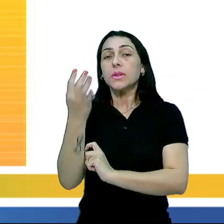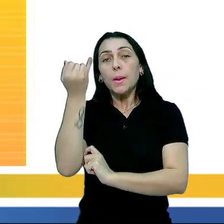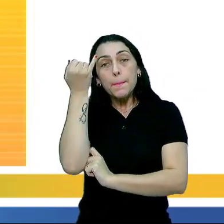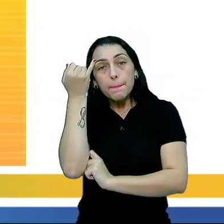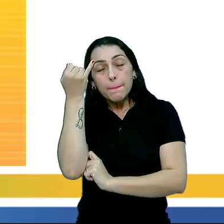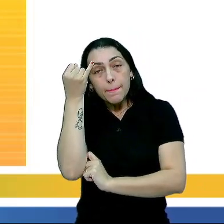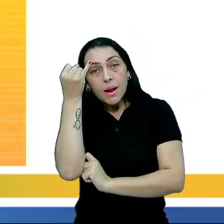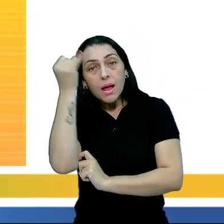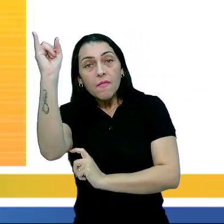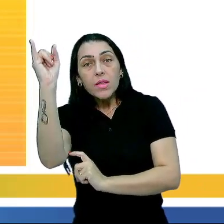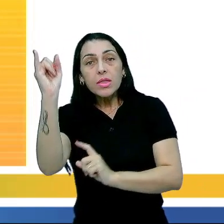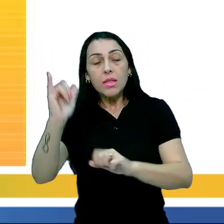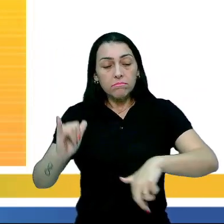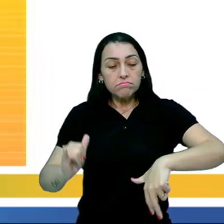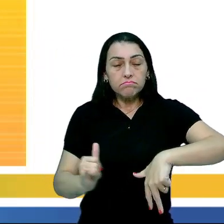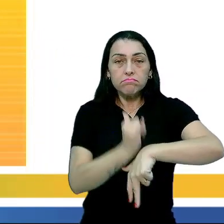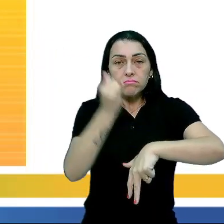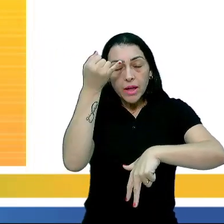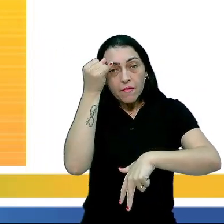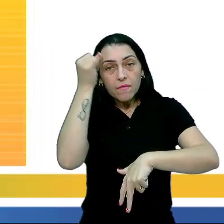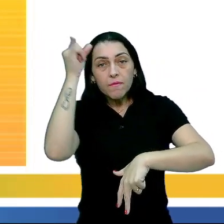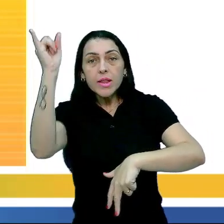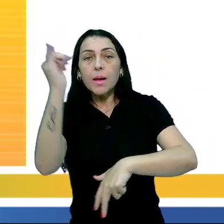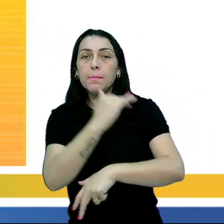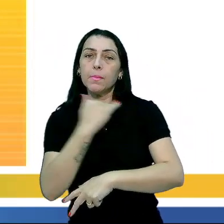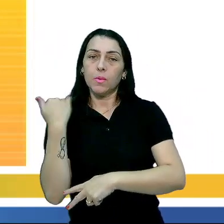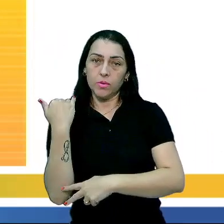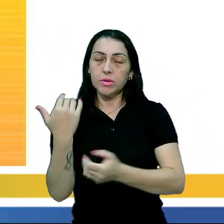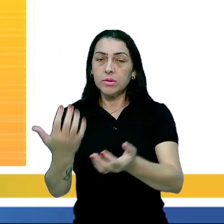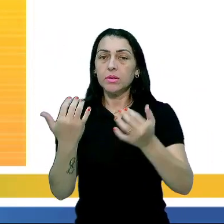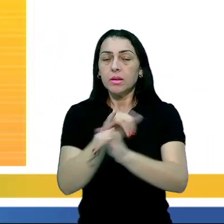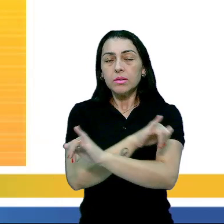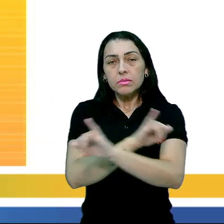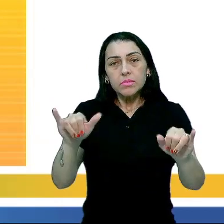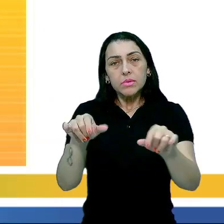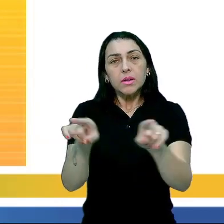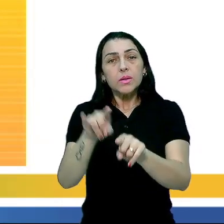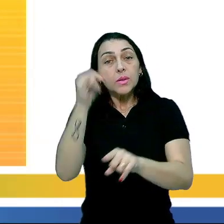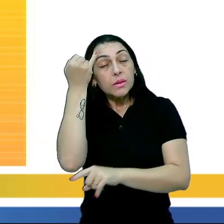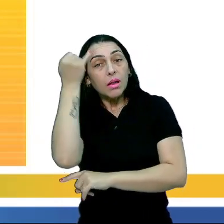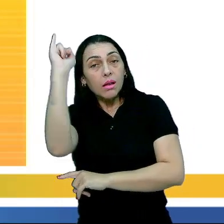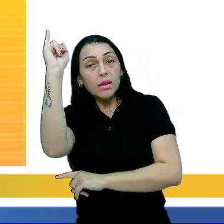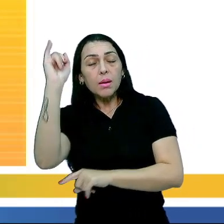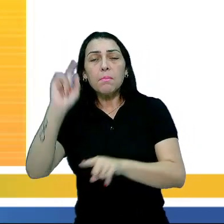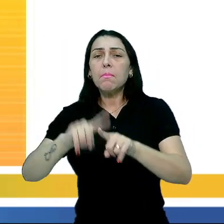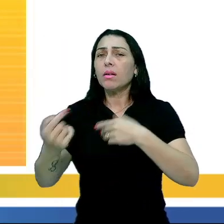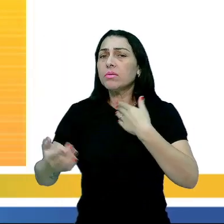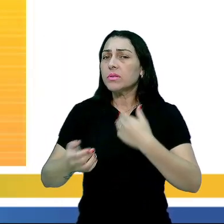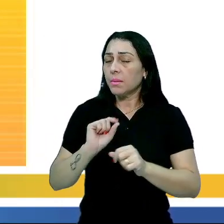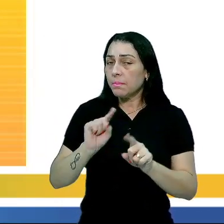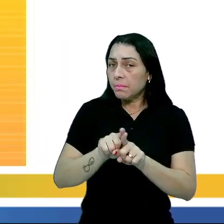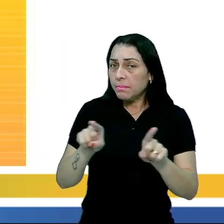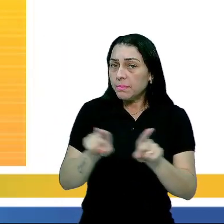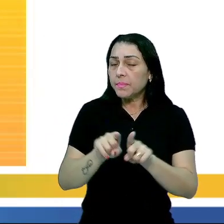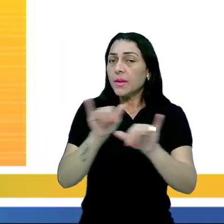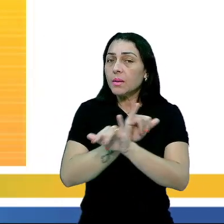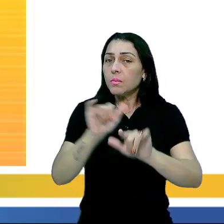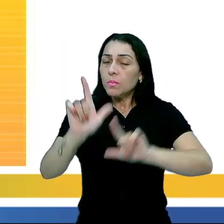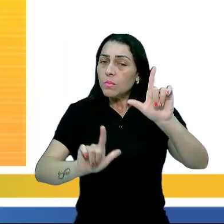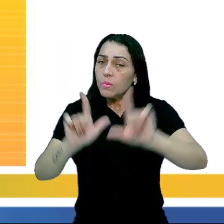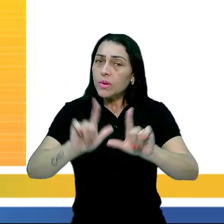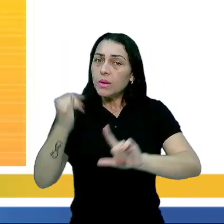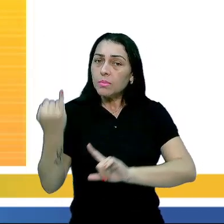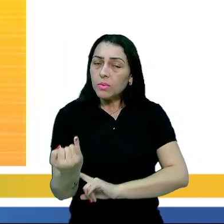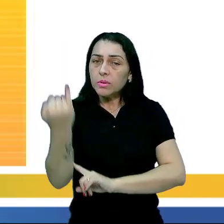para evitar acidentes. Então a gente quer divulgar ideias. Mas, de qualquer modo, a publicidade